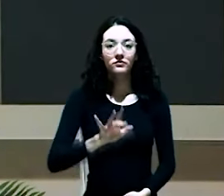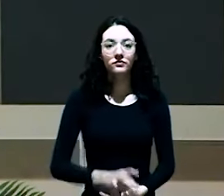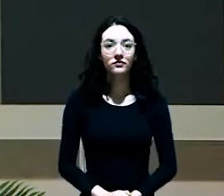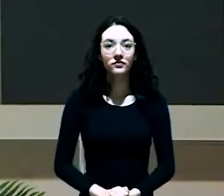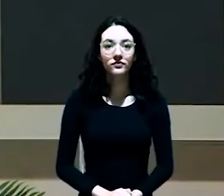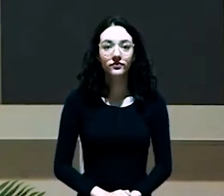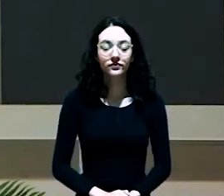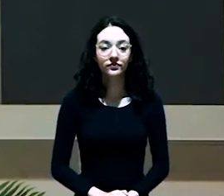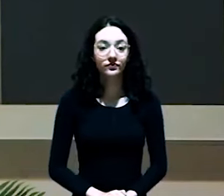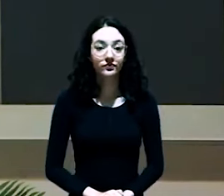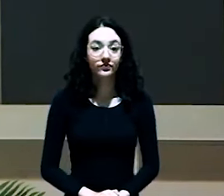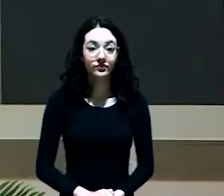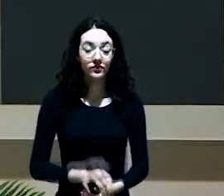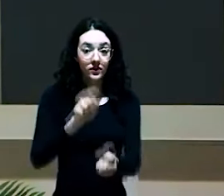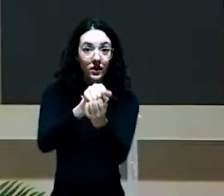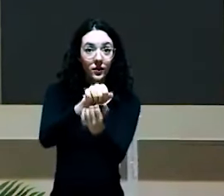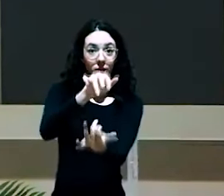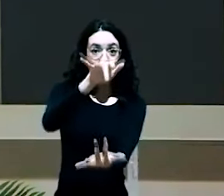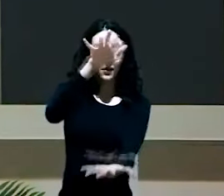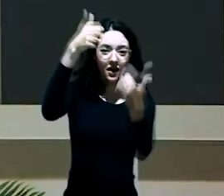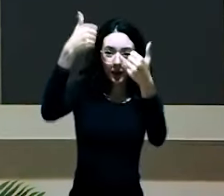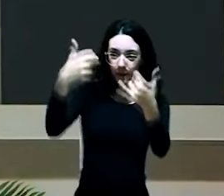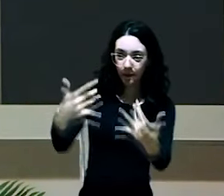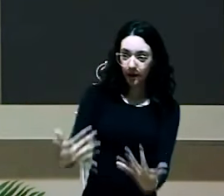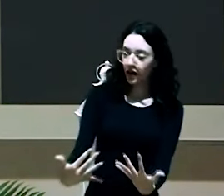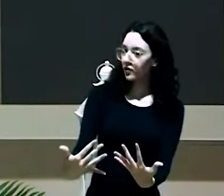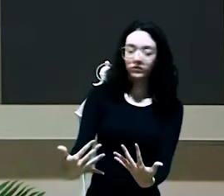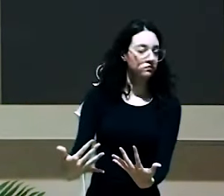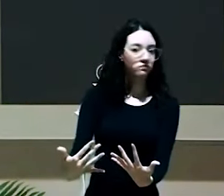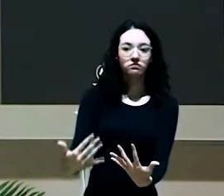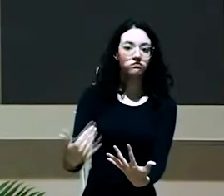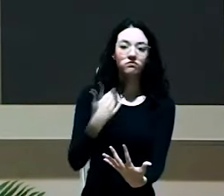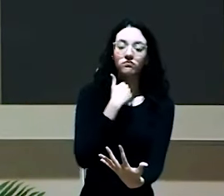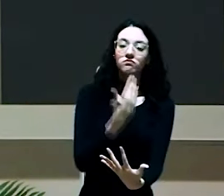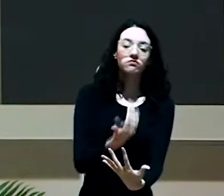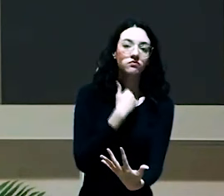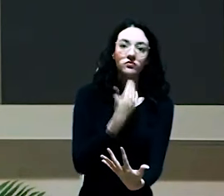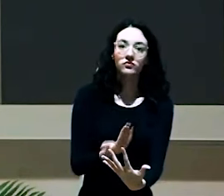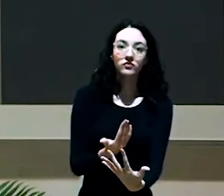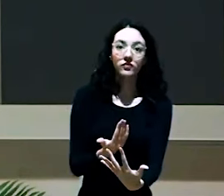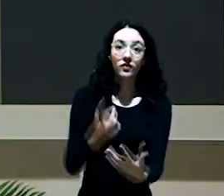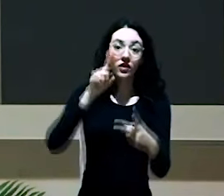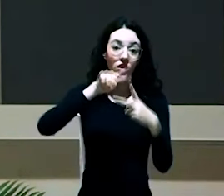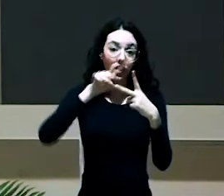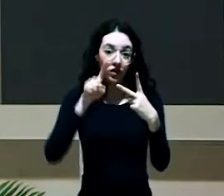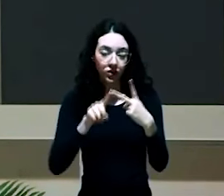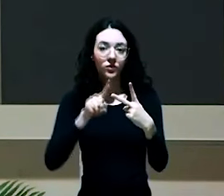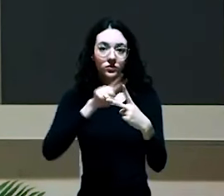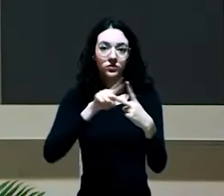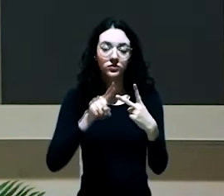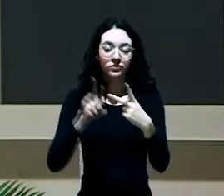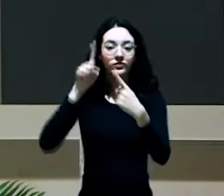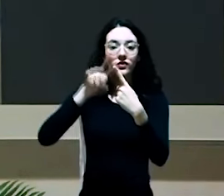Quando milagre tu explica, já não é milagro. E tem dois tipos de milagre: milagre de